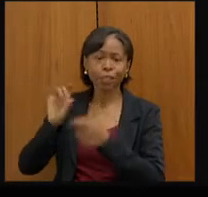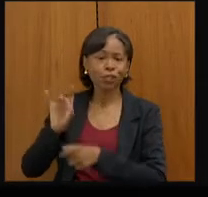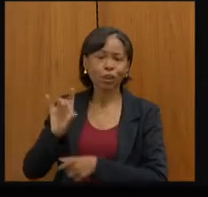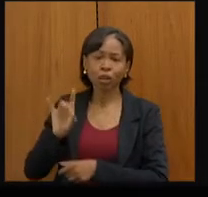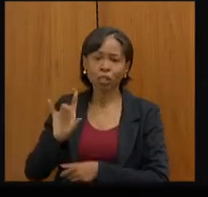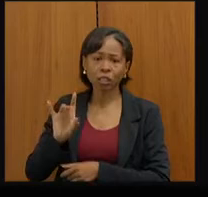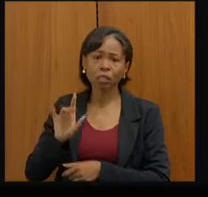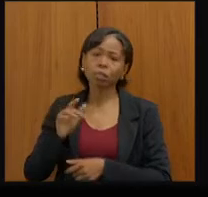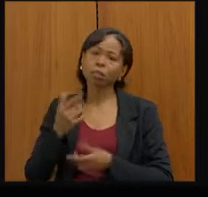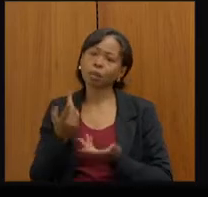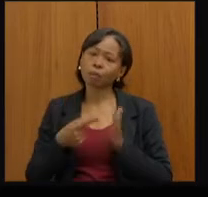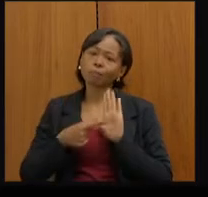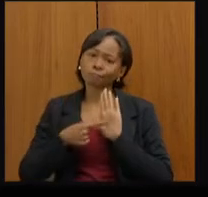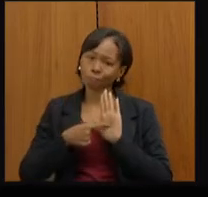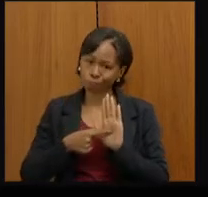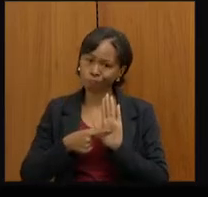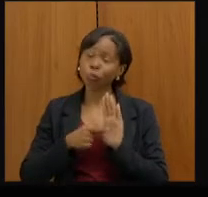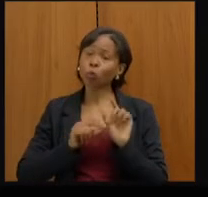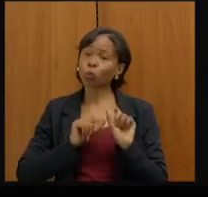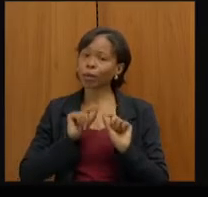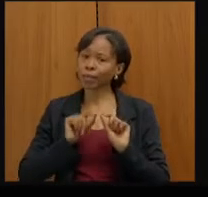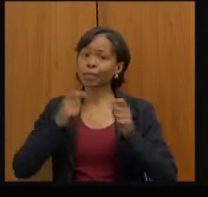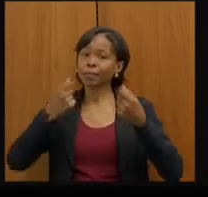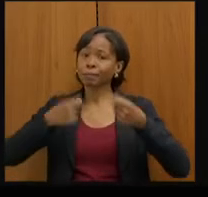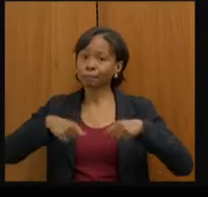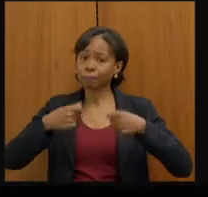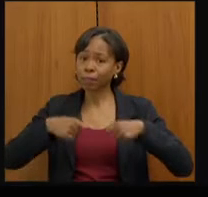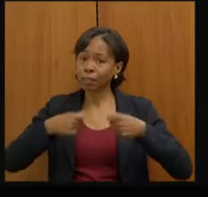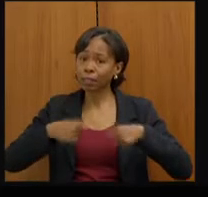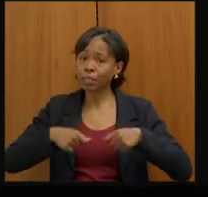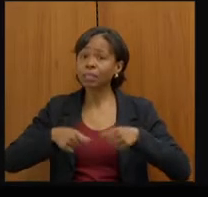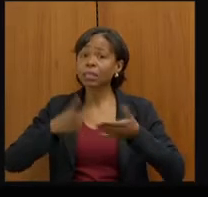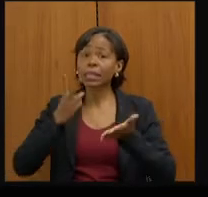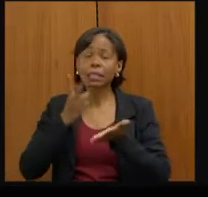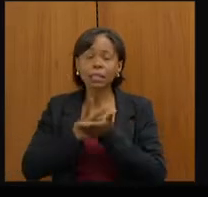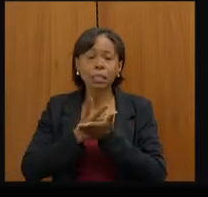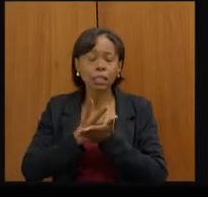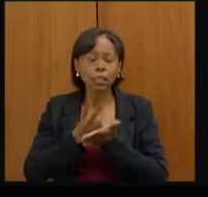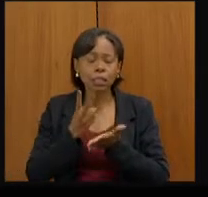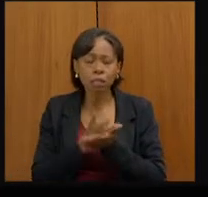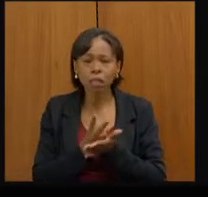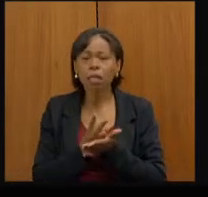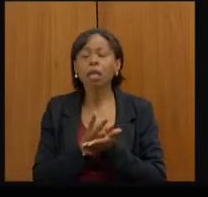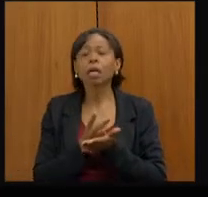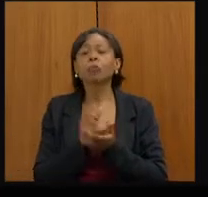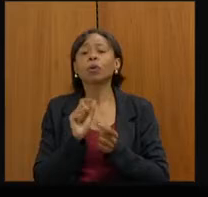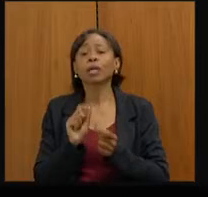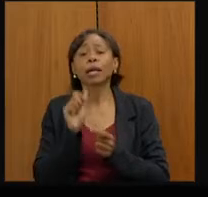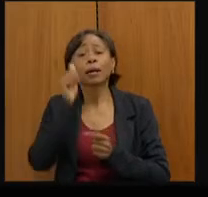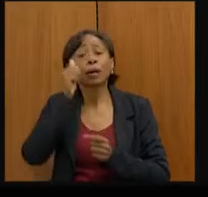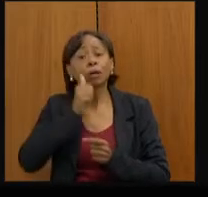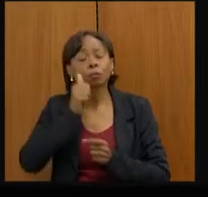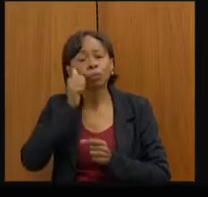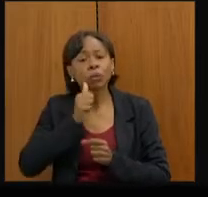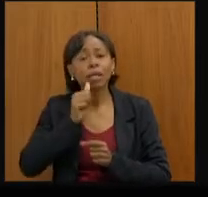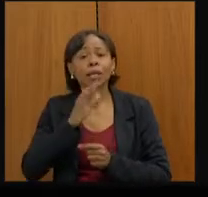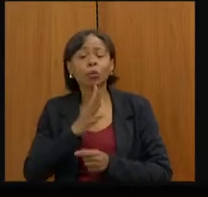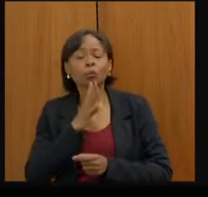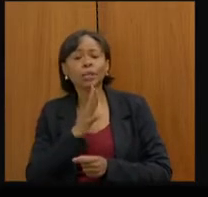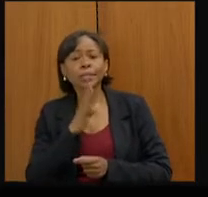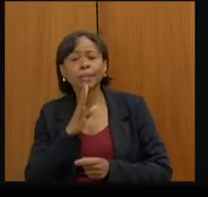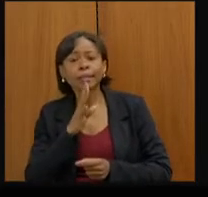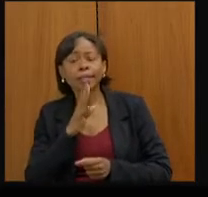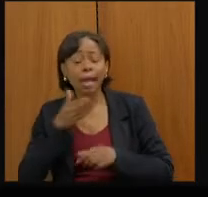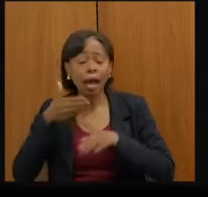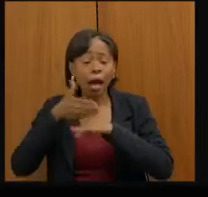sempre garantirmos o acesso e o conhecimento das mulher o cinismo e